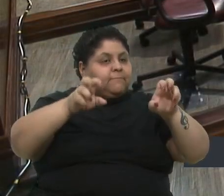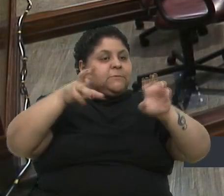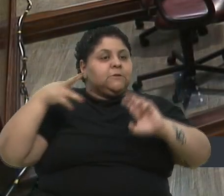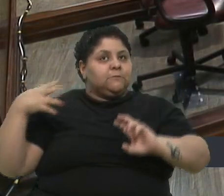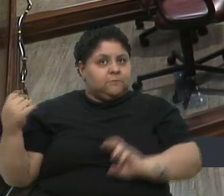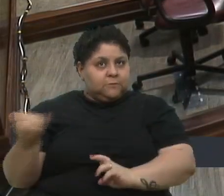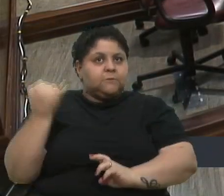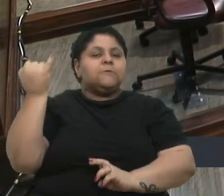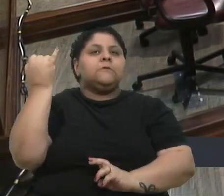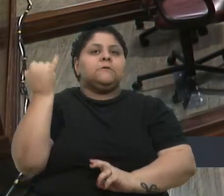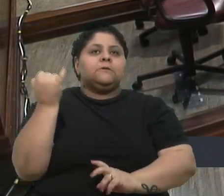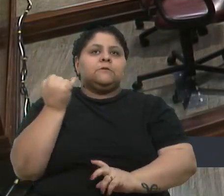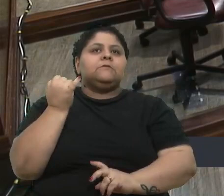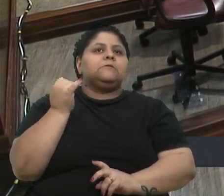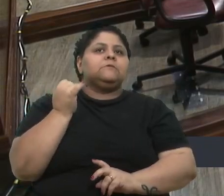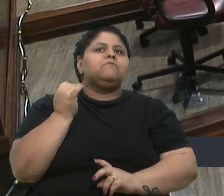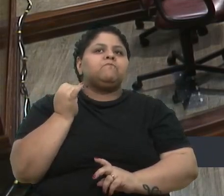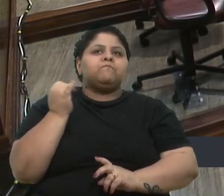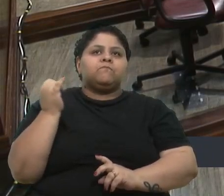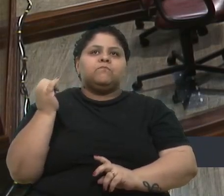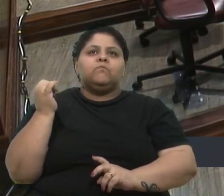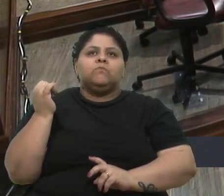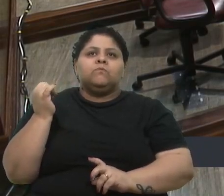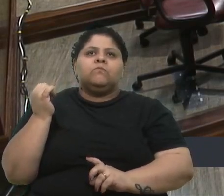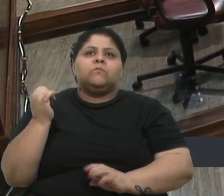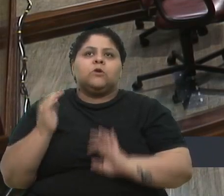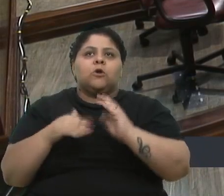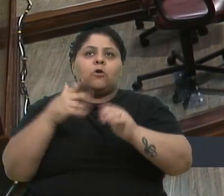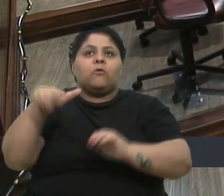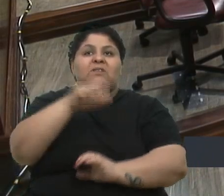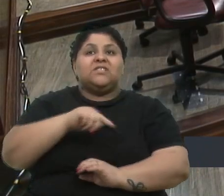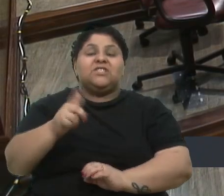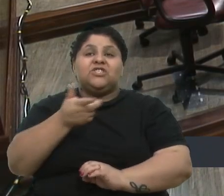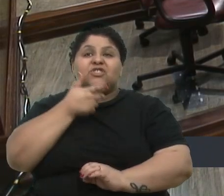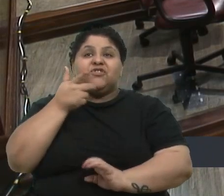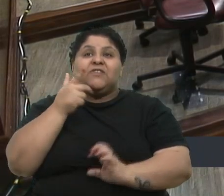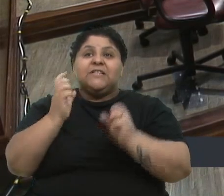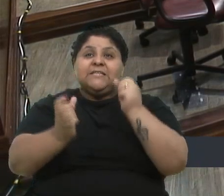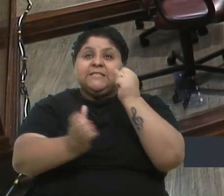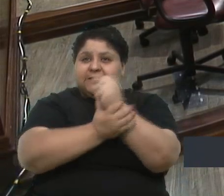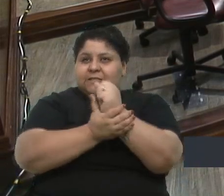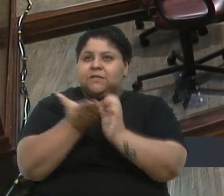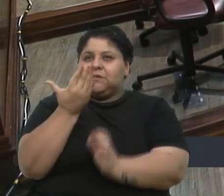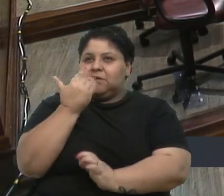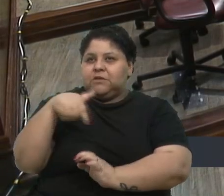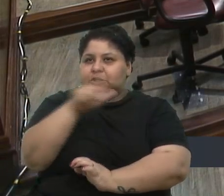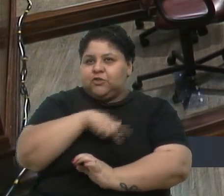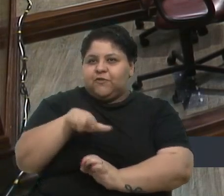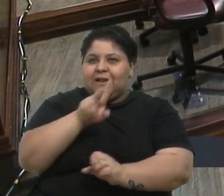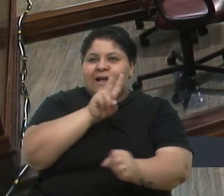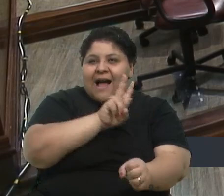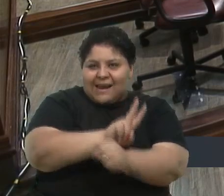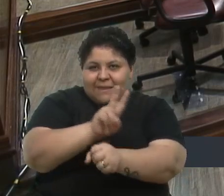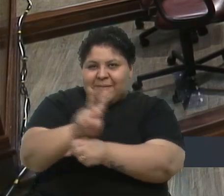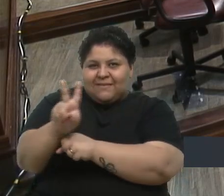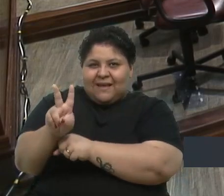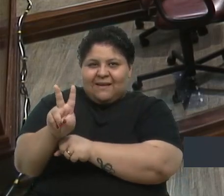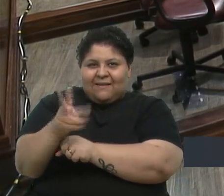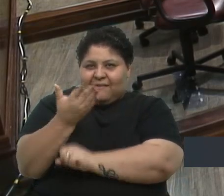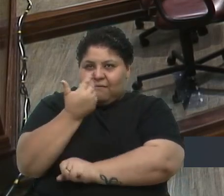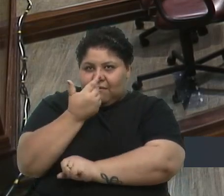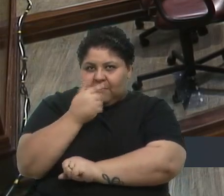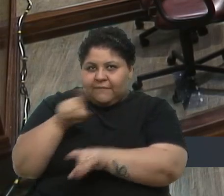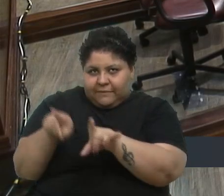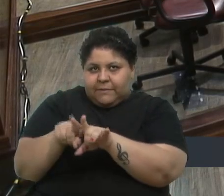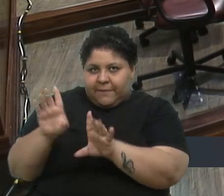importância e quando a gente fala de segurança alimentar, a gente fala de rede de proteção alimentar. Essa é a grande